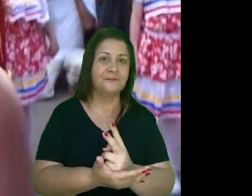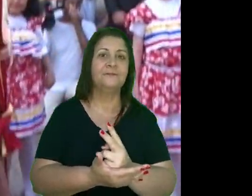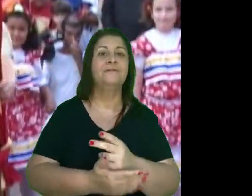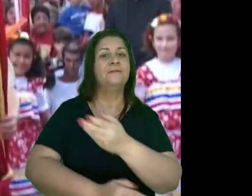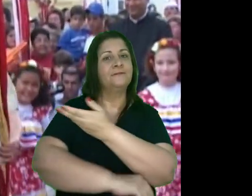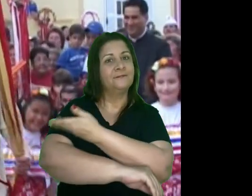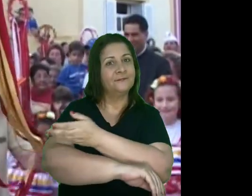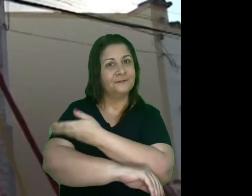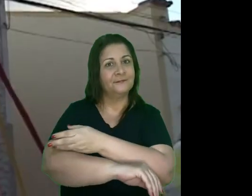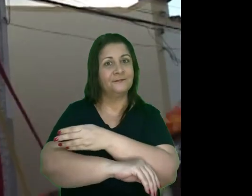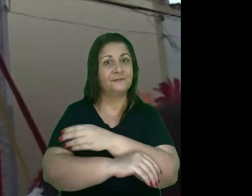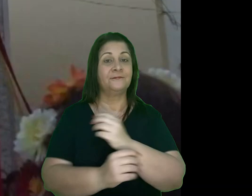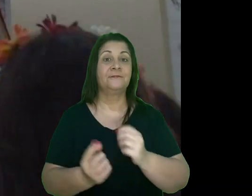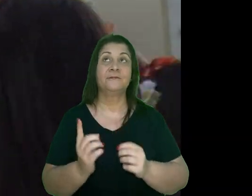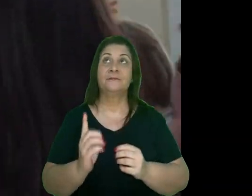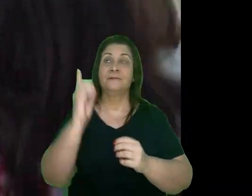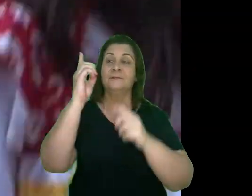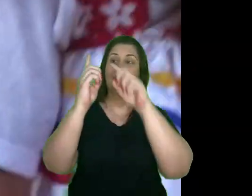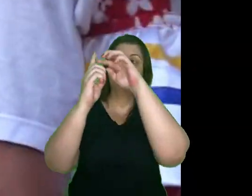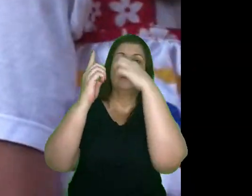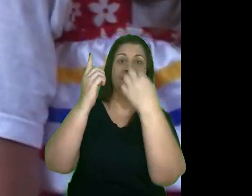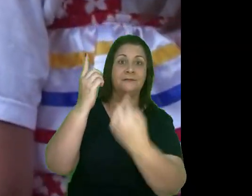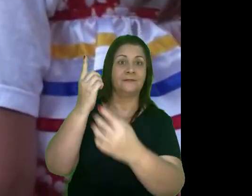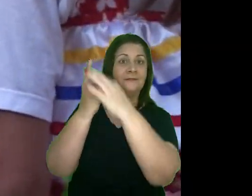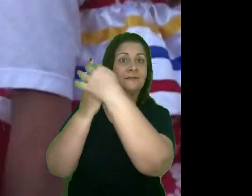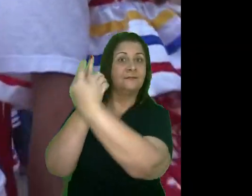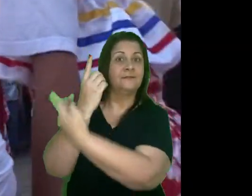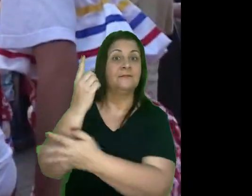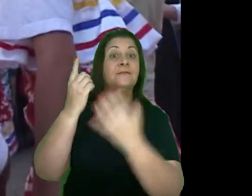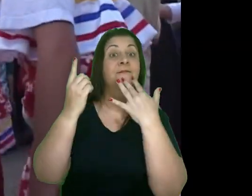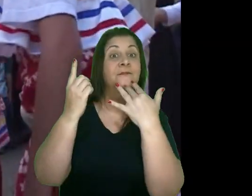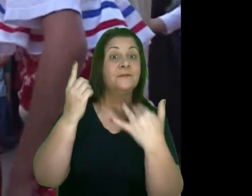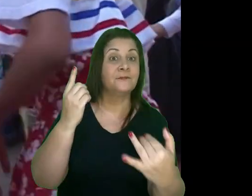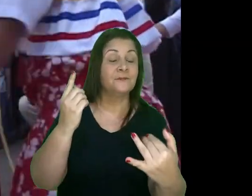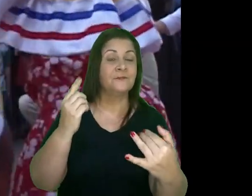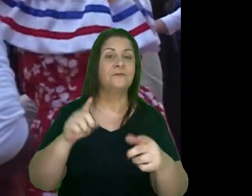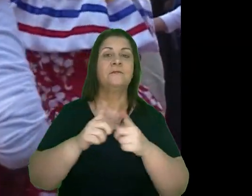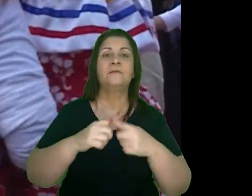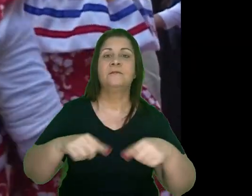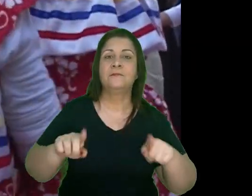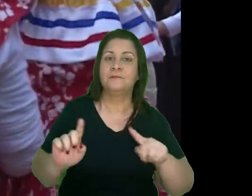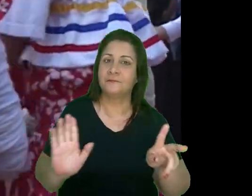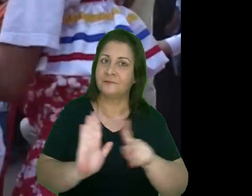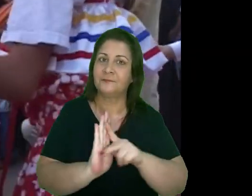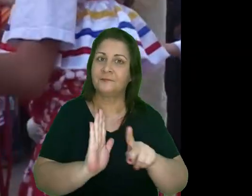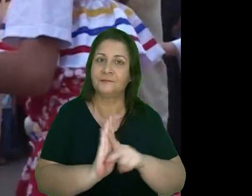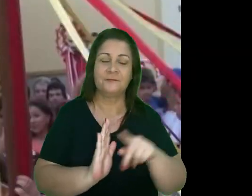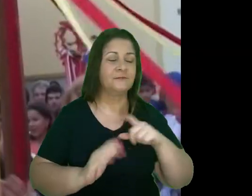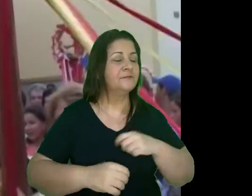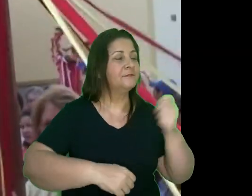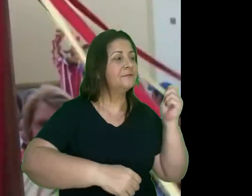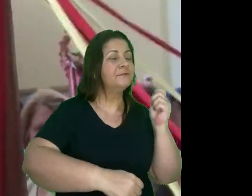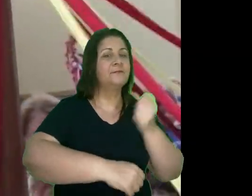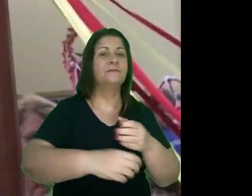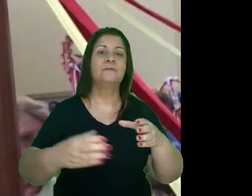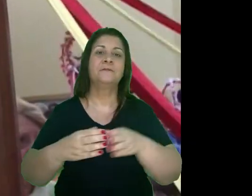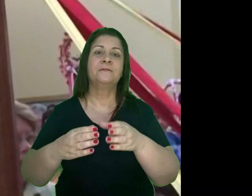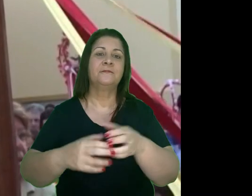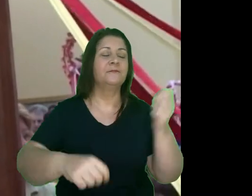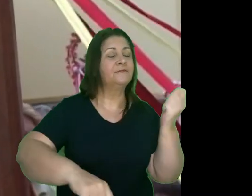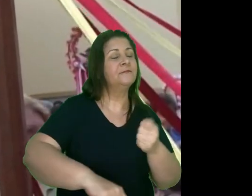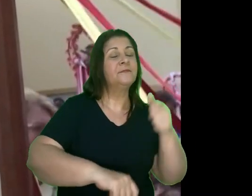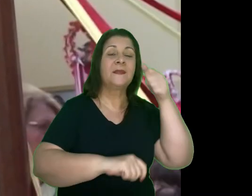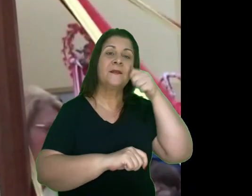tradição. Em volta do mastro, com fitas coloridas e ao som de música específica, tocada por uma bandinha, um grupo de